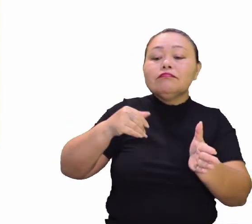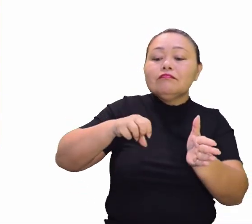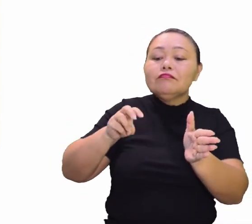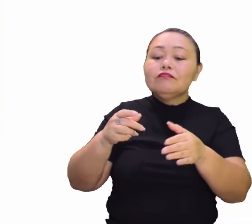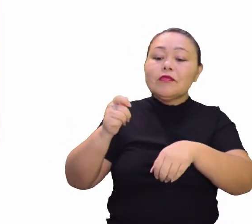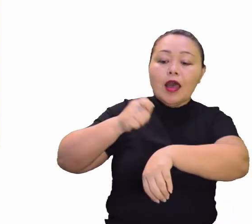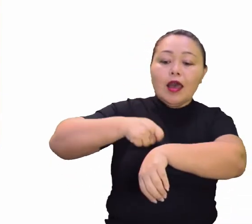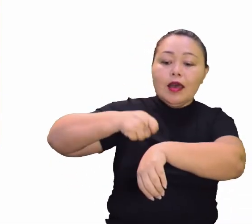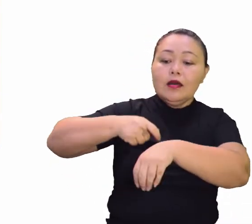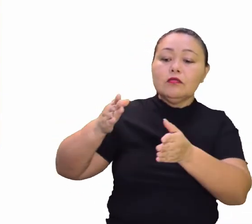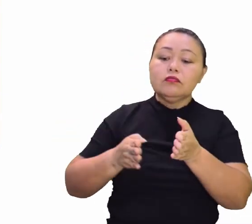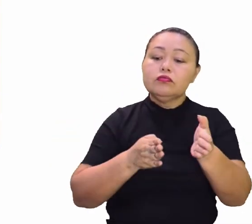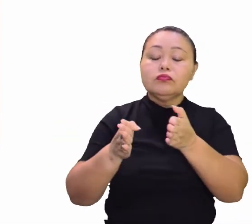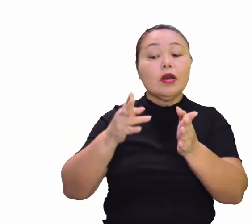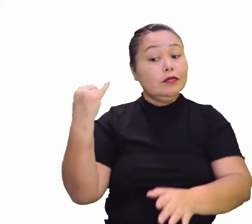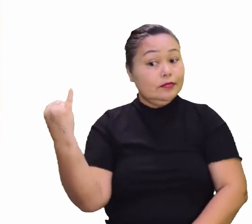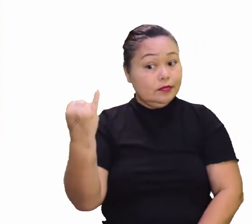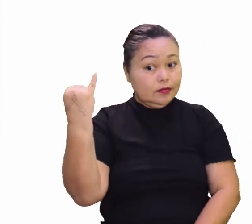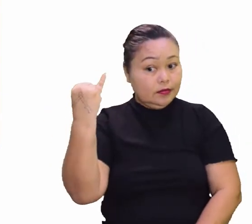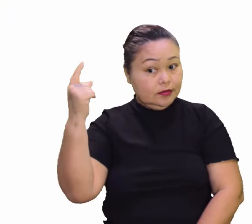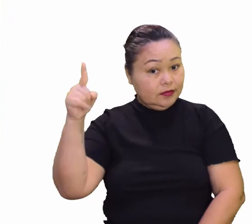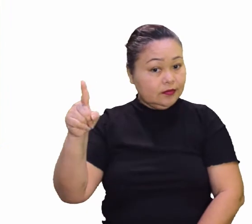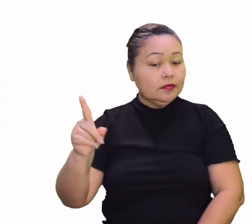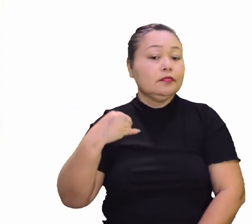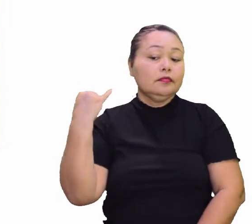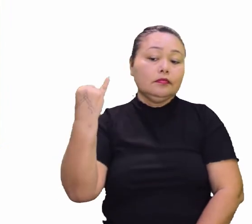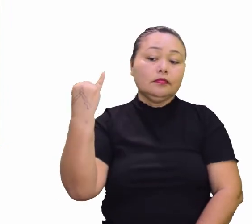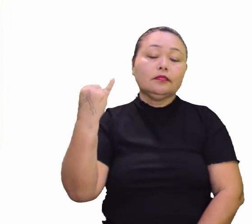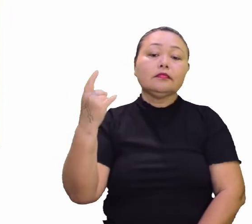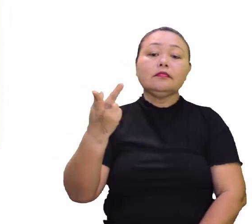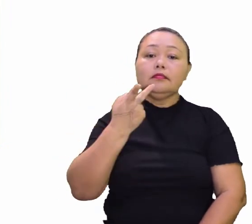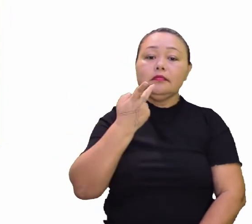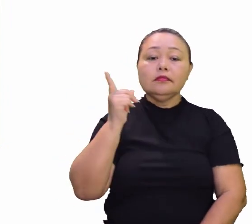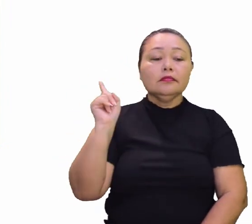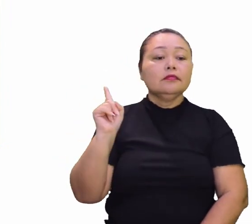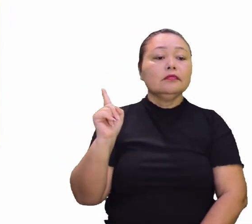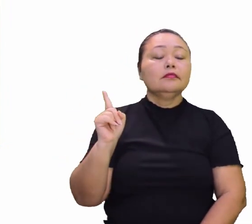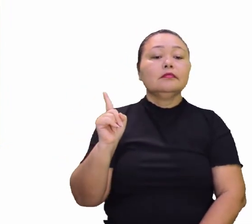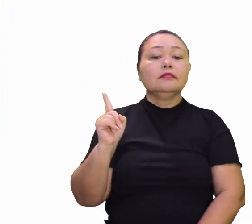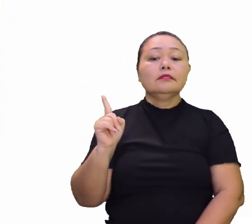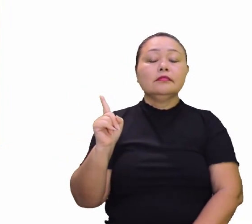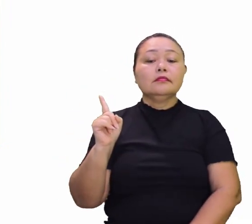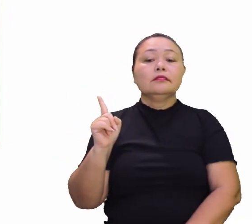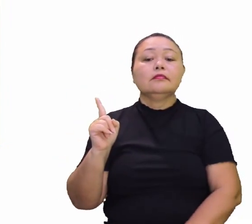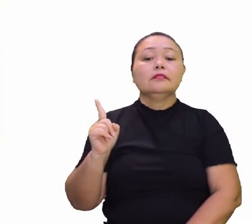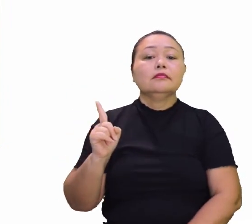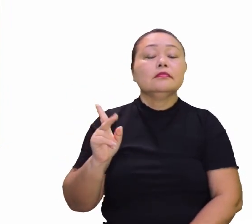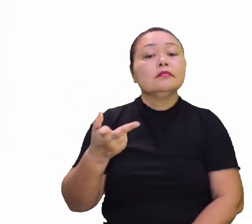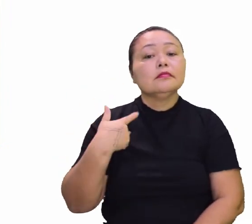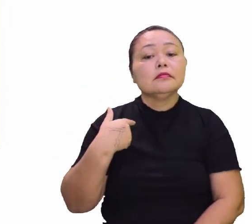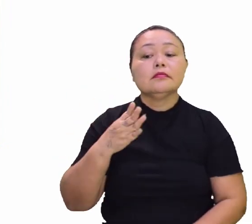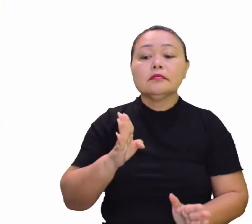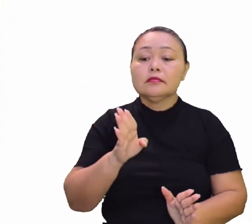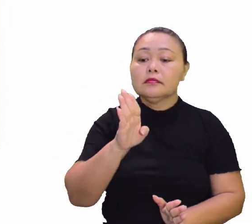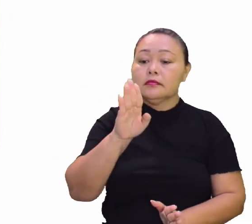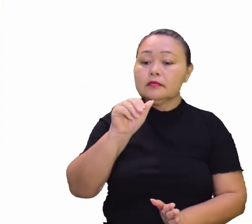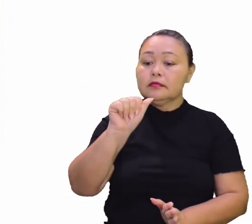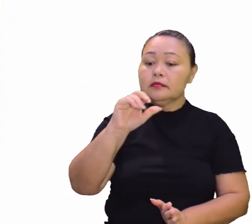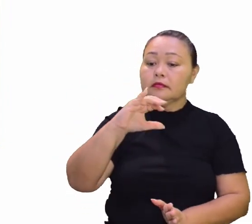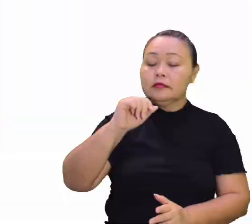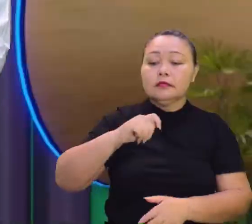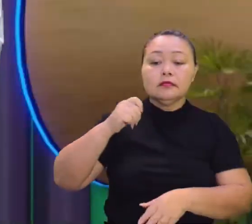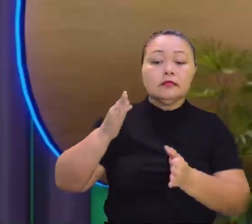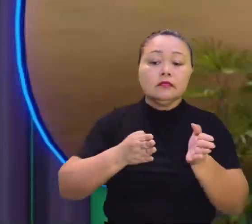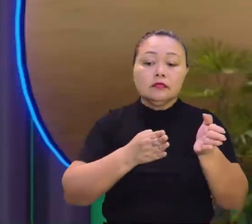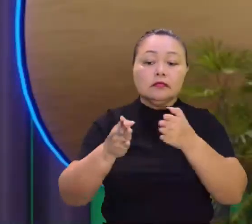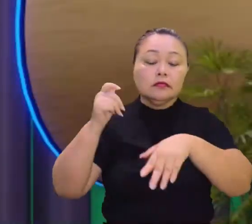Rio Machado. Beleza. Por isso que ele é tão importante. Isso, é tão importante. Então vamos falar um pouco sobre isso? Bora? Bacia do Rio Machado. Olha